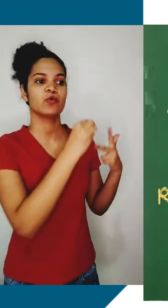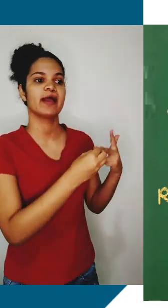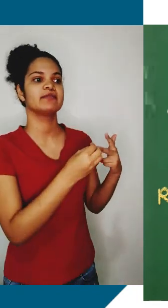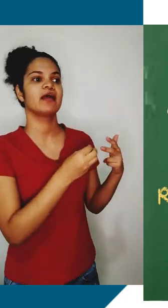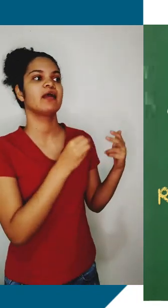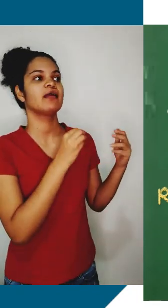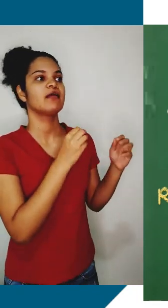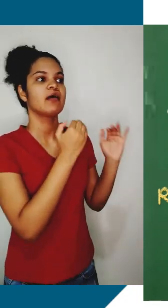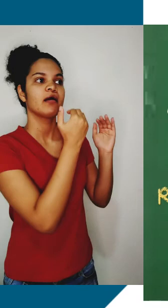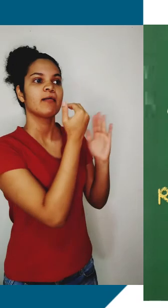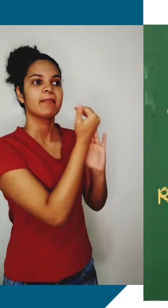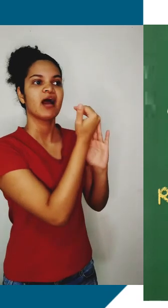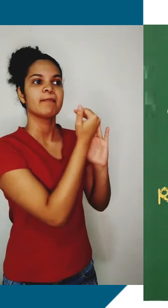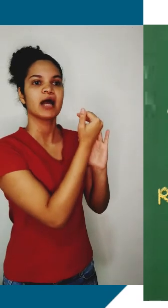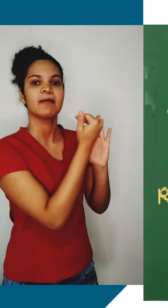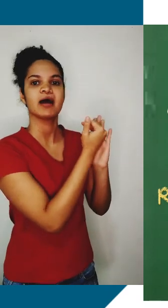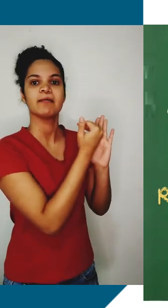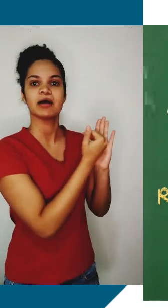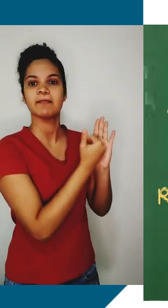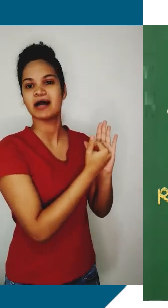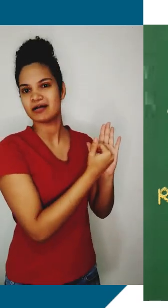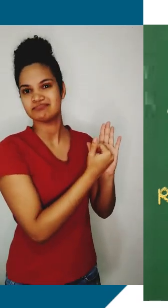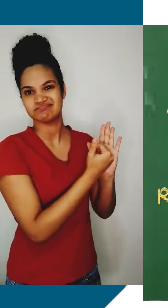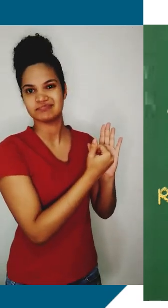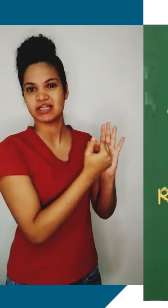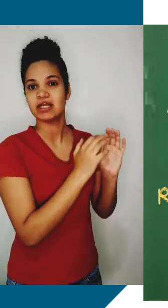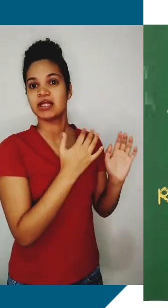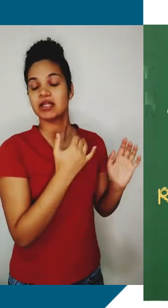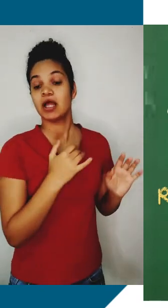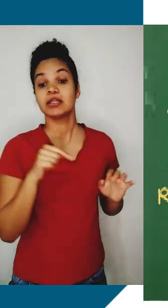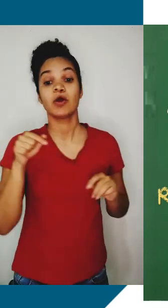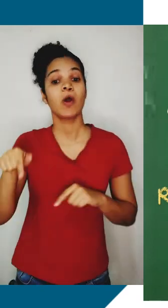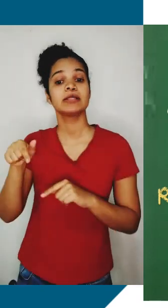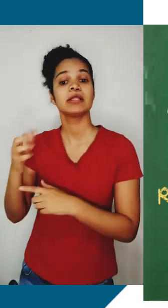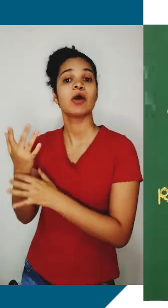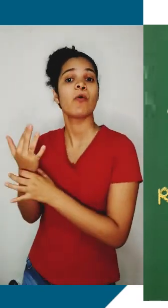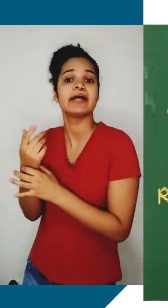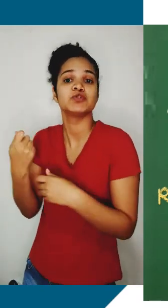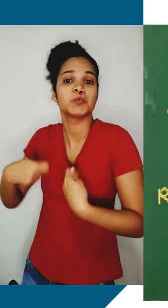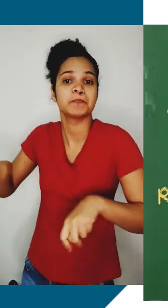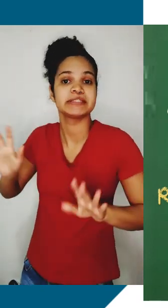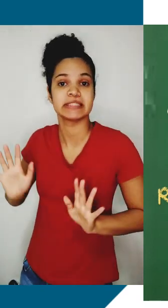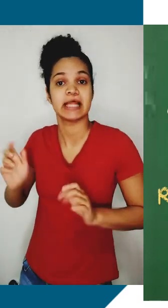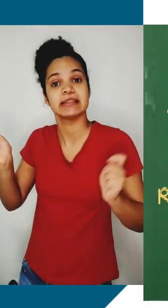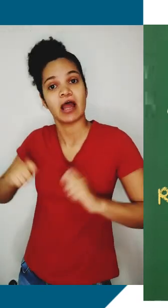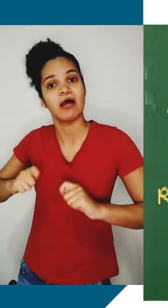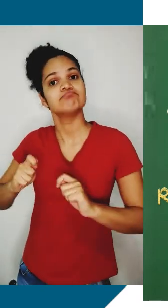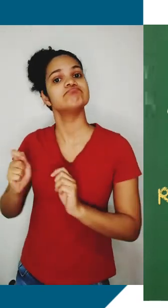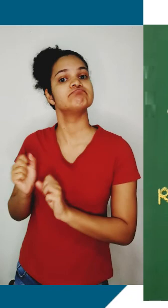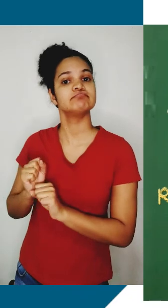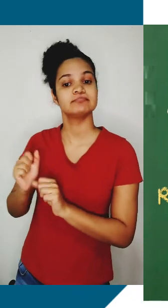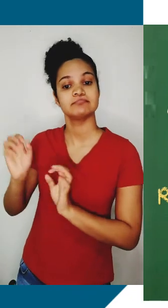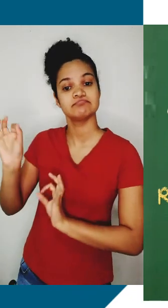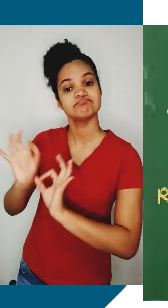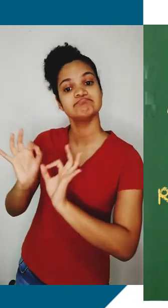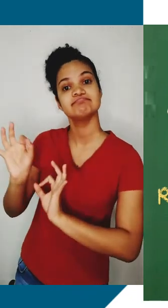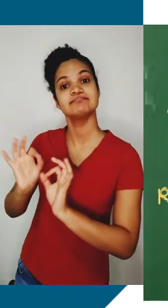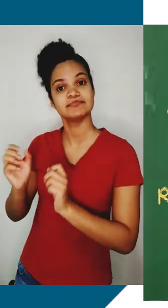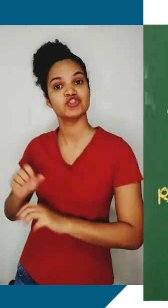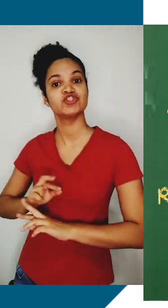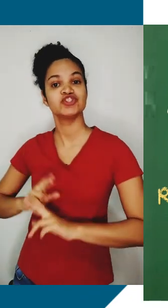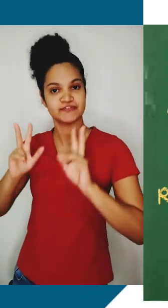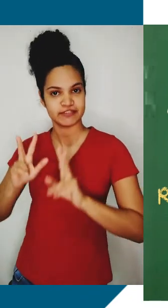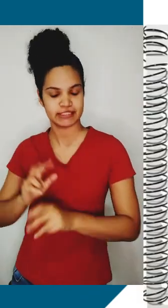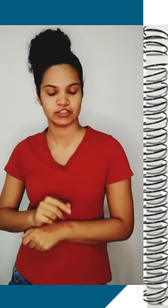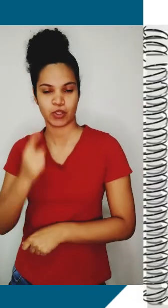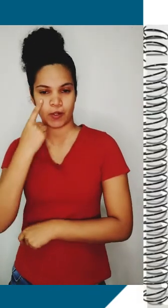no Enem, porque a gente tinha aquela proposta de intervenção que ocupava muito espaço. Aqui na UERJ não. Então você pode fazer isso de forma mais elaborada. Vamos